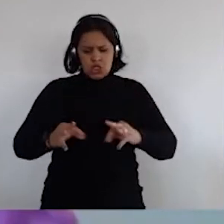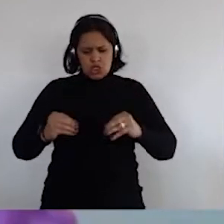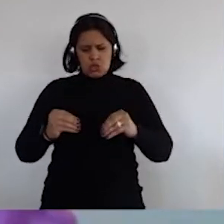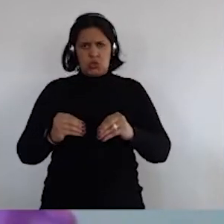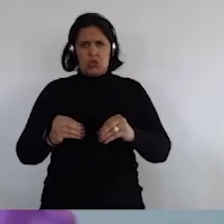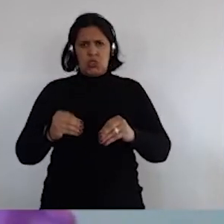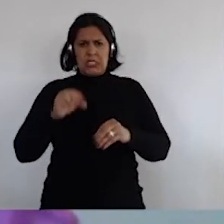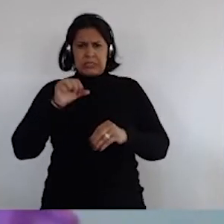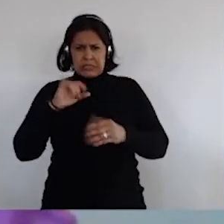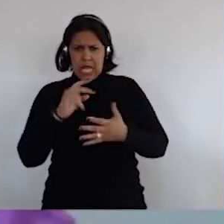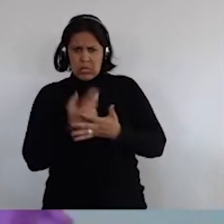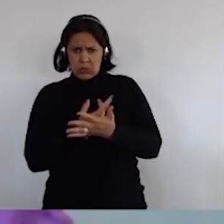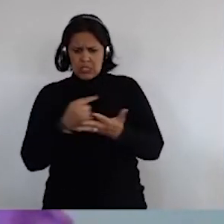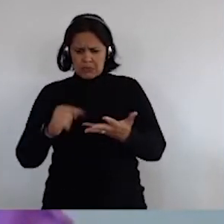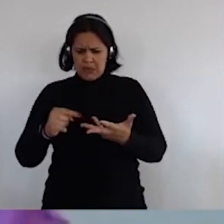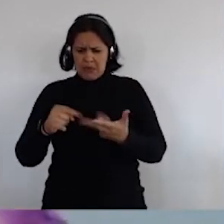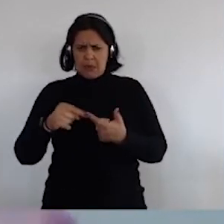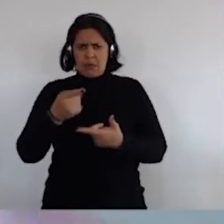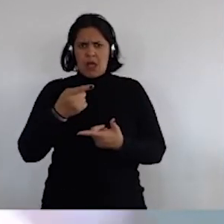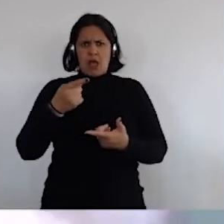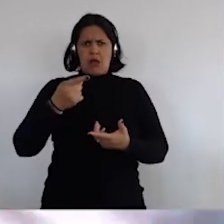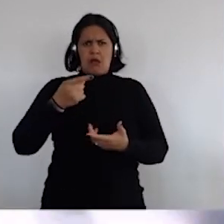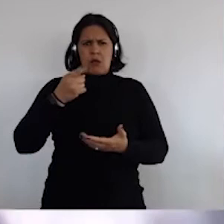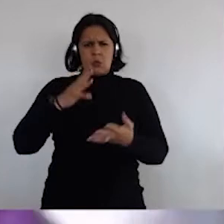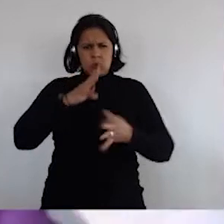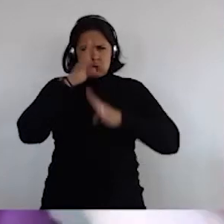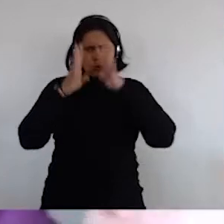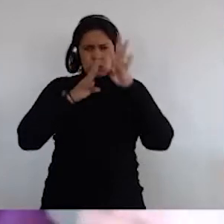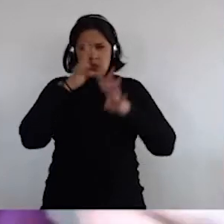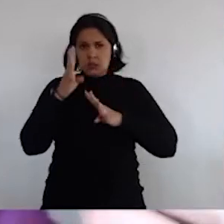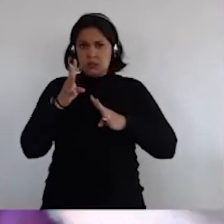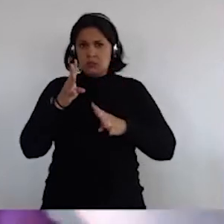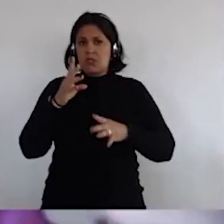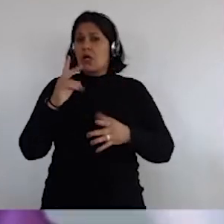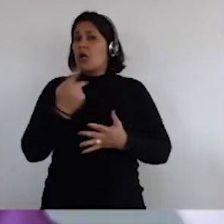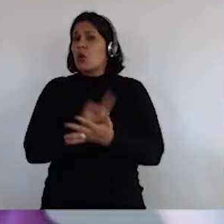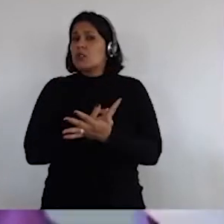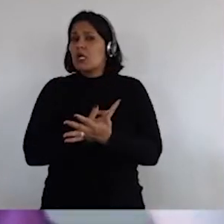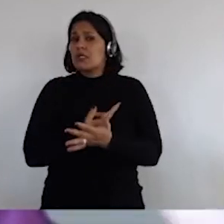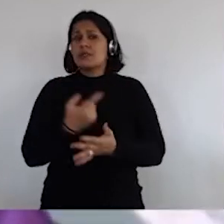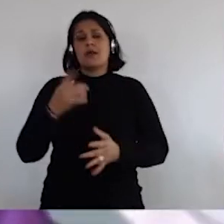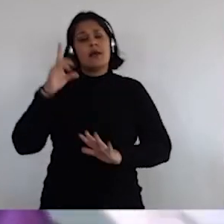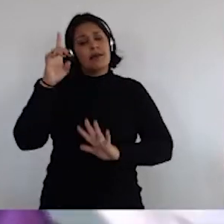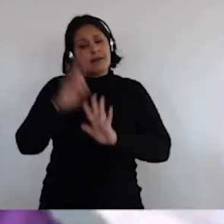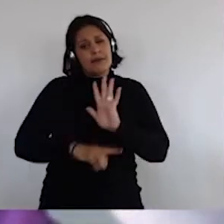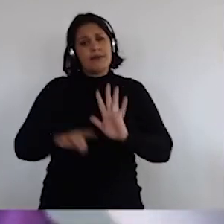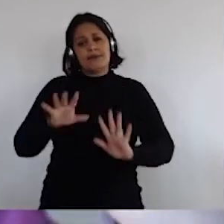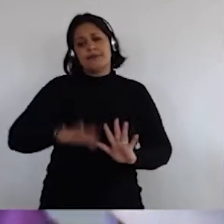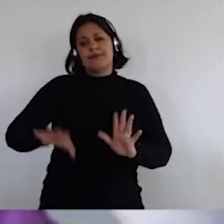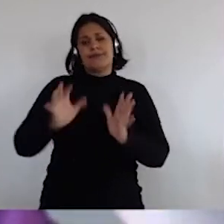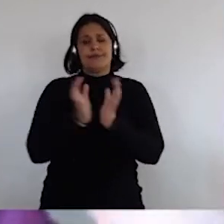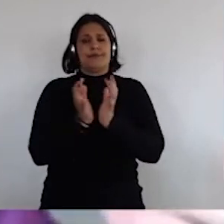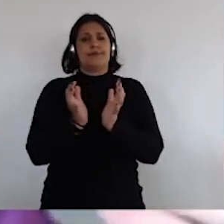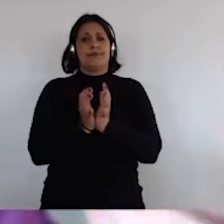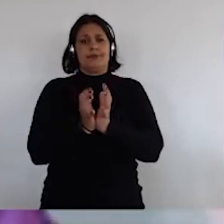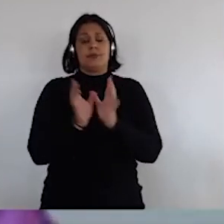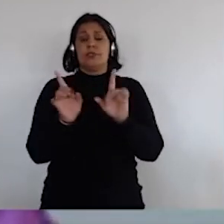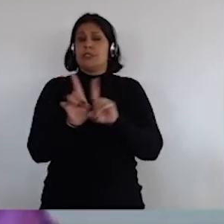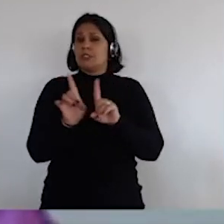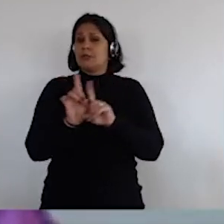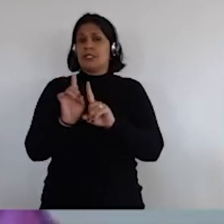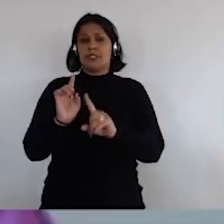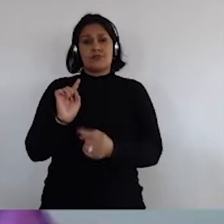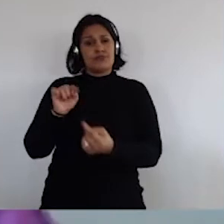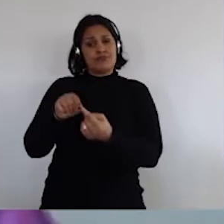é violada, viola-se o direito de toda a classe, e em especial do cidadão e